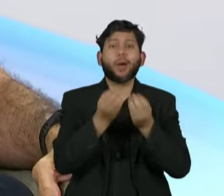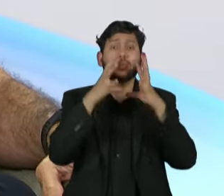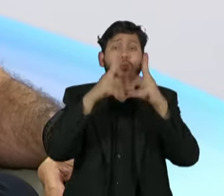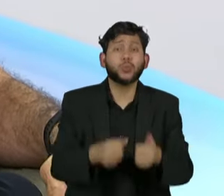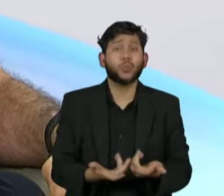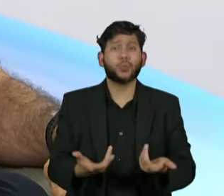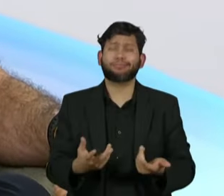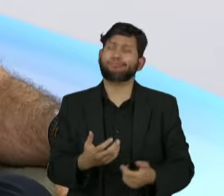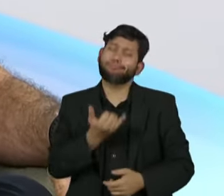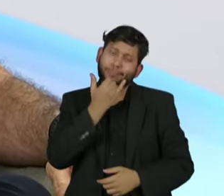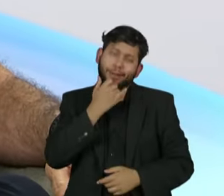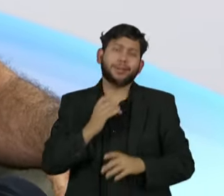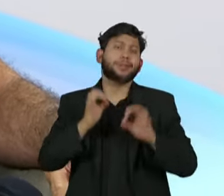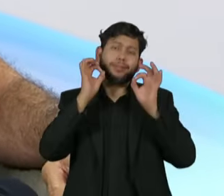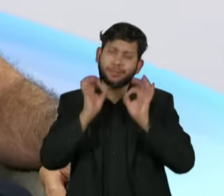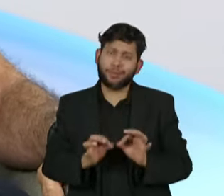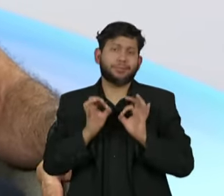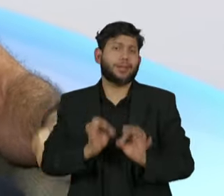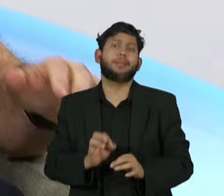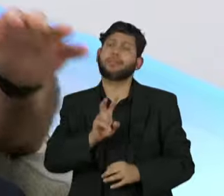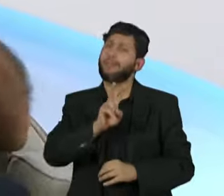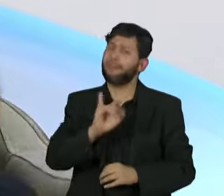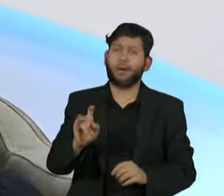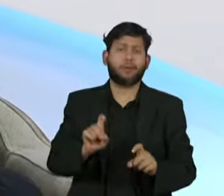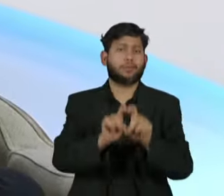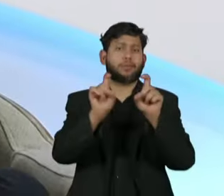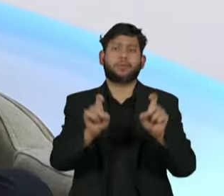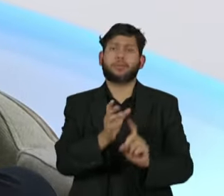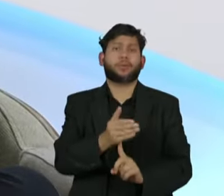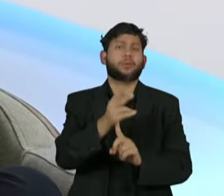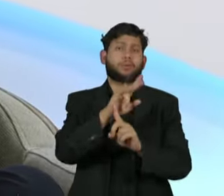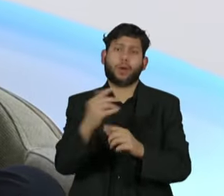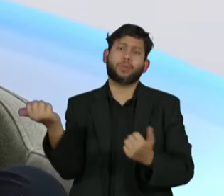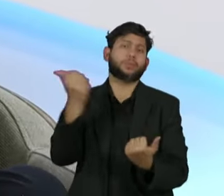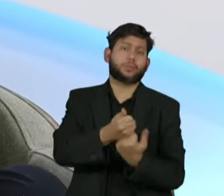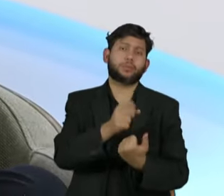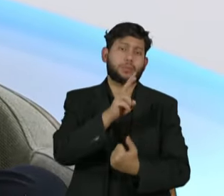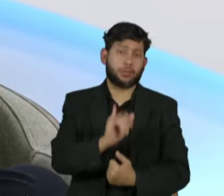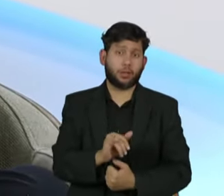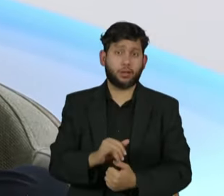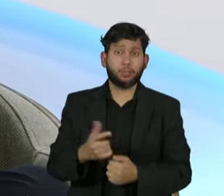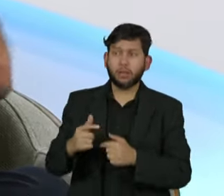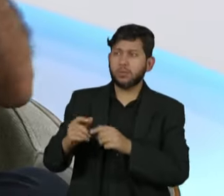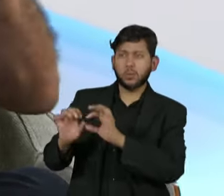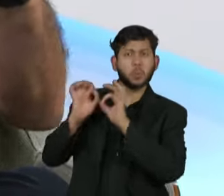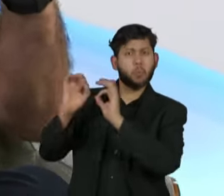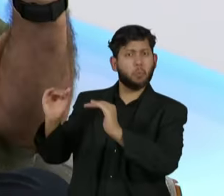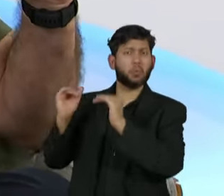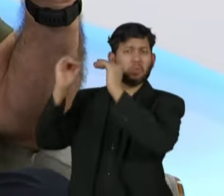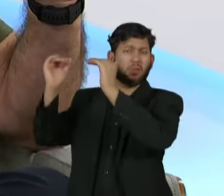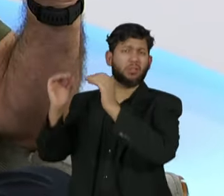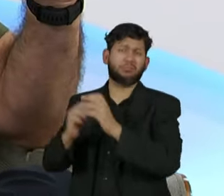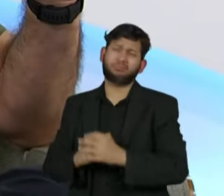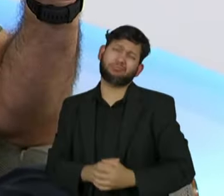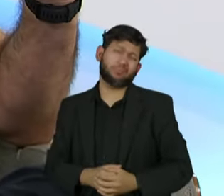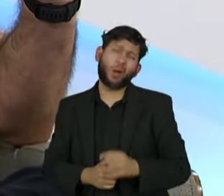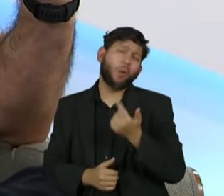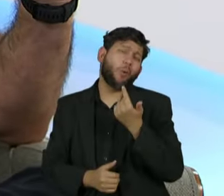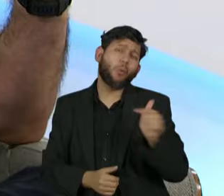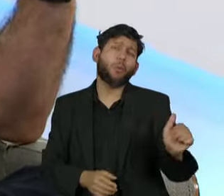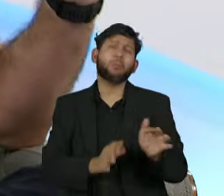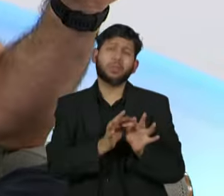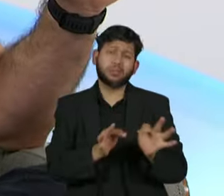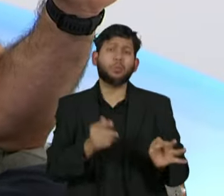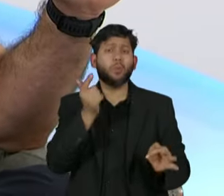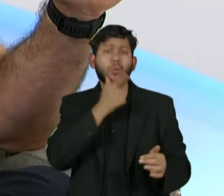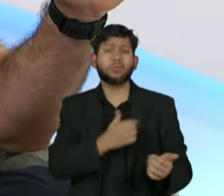praticamente certo que vai ser afetado e não necessariamente por grandes modelos linguísticos tem múltiplas outras facetas